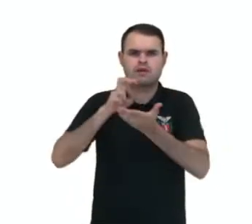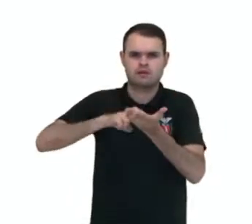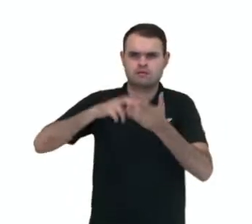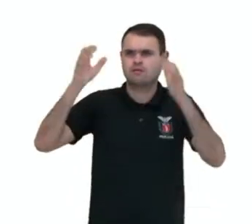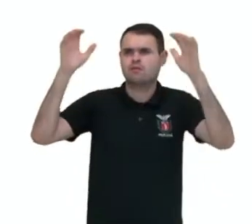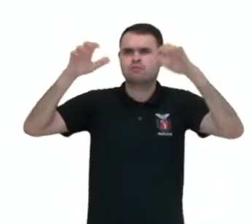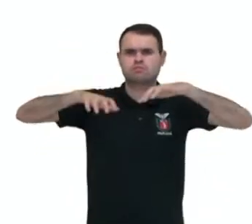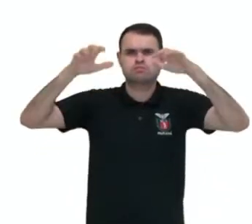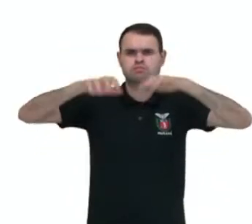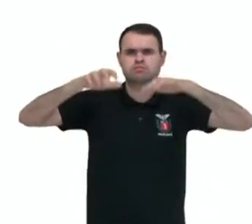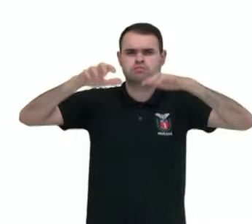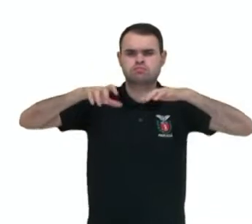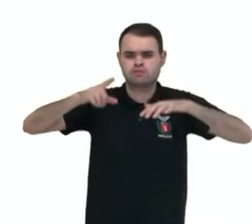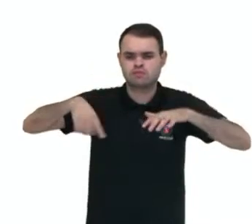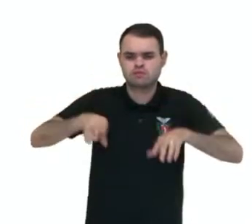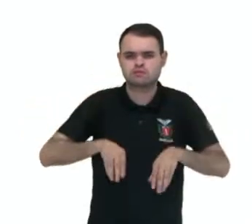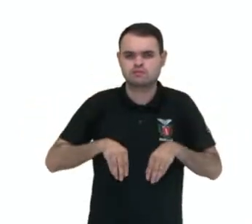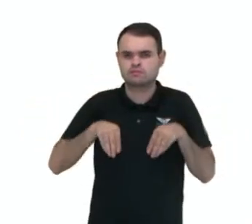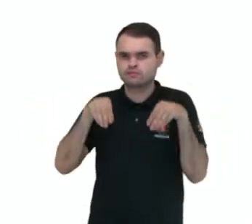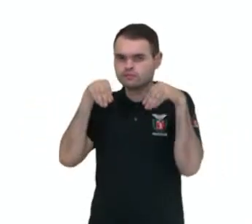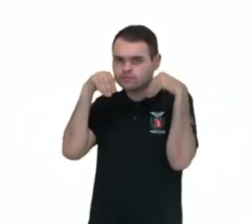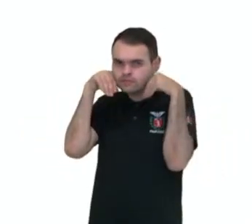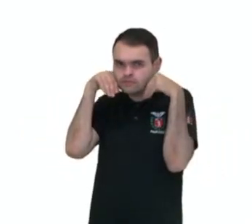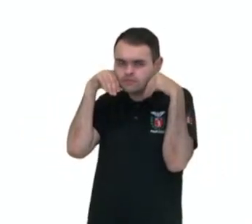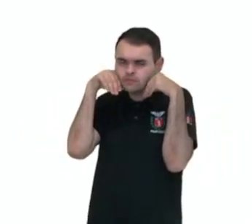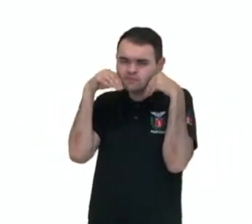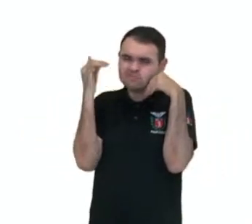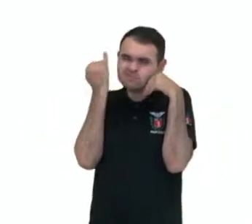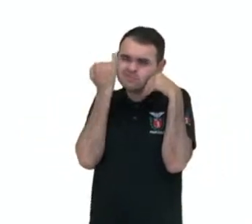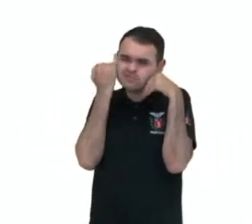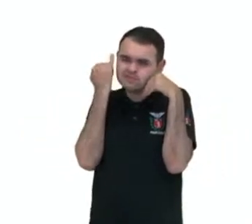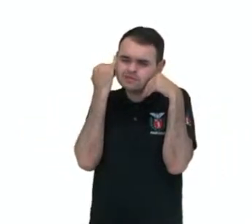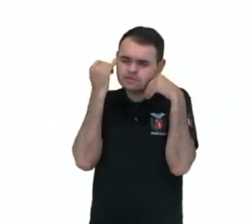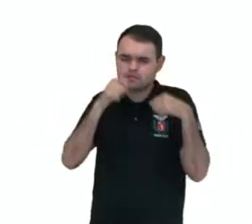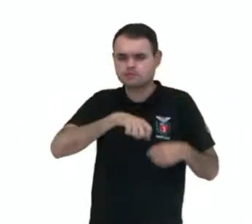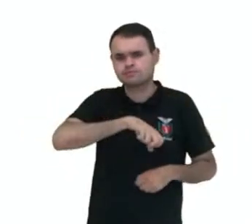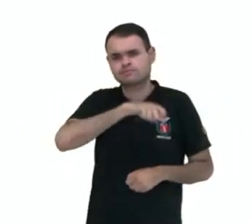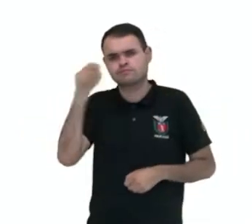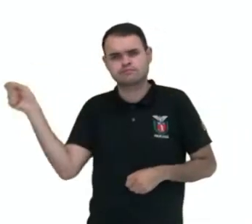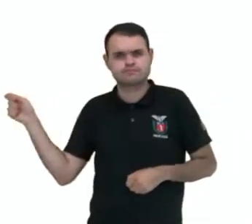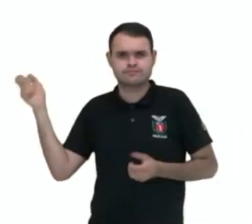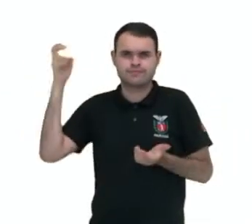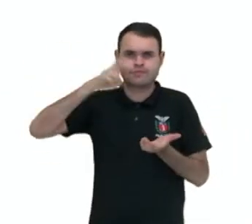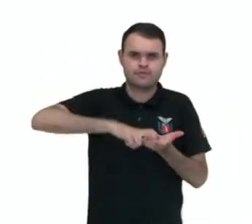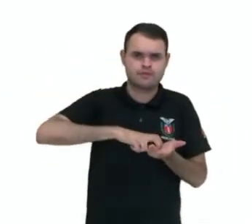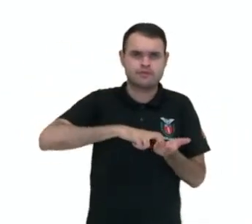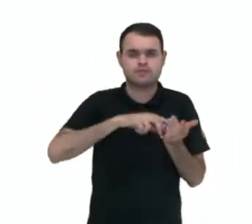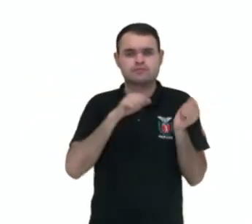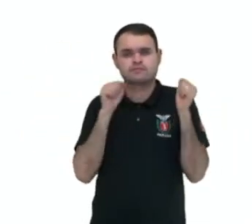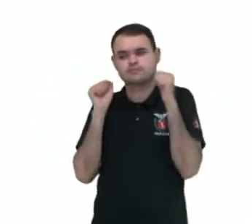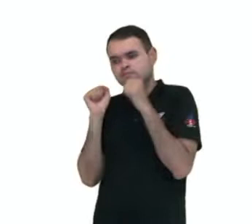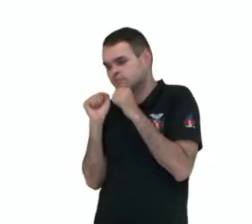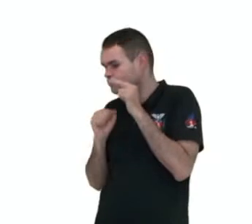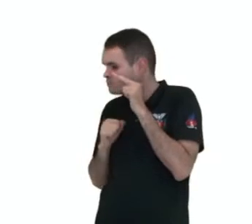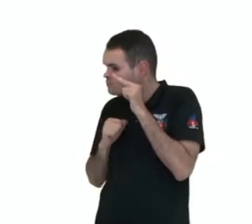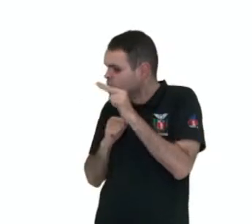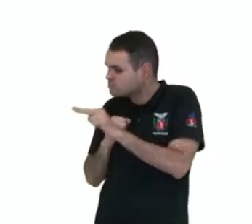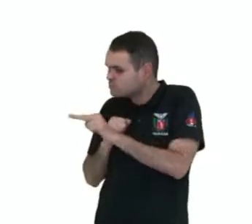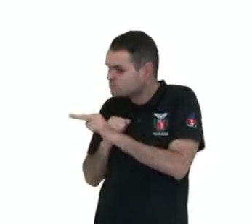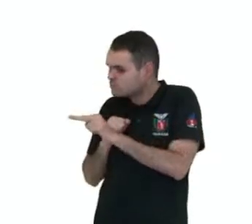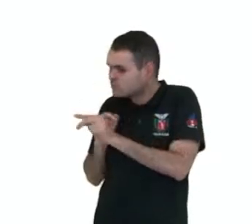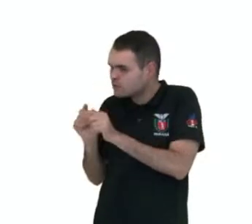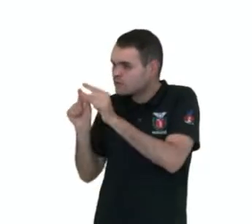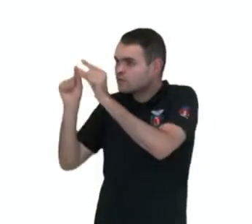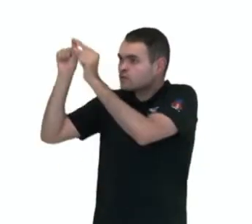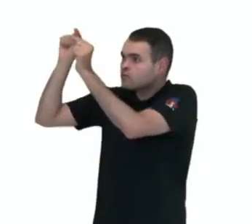ficara no quentinho das cobertas, com preguiça de se levantar, virado para outro canto, observando as formigas